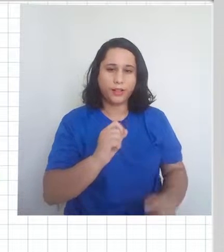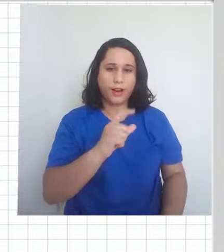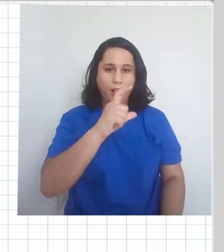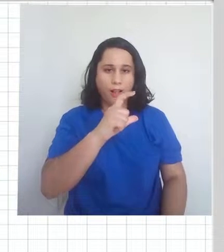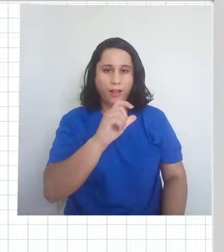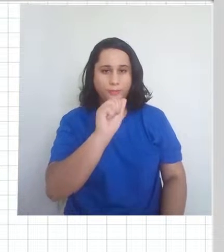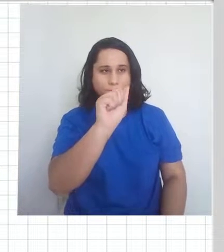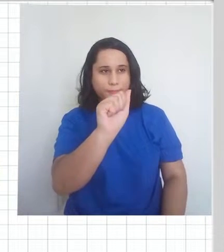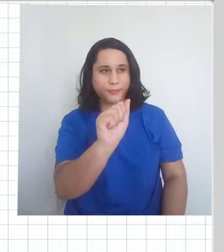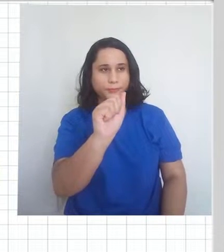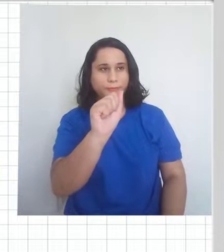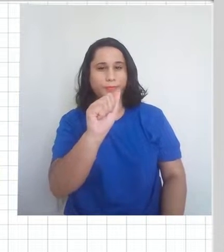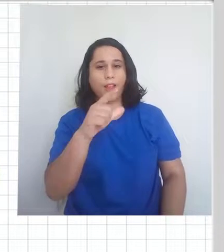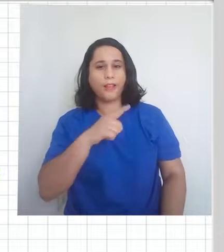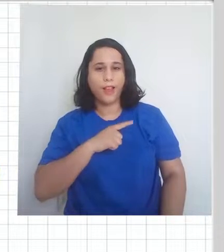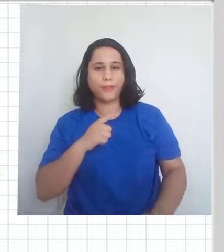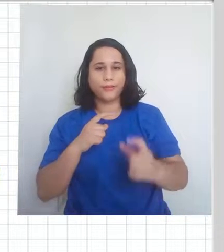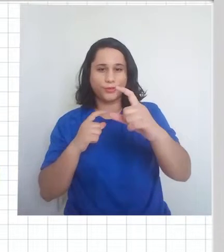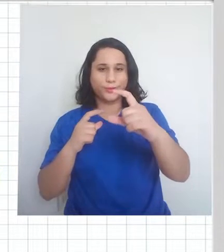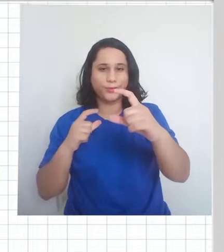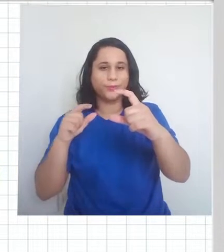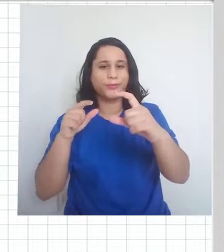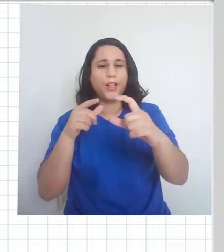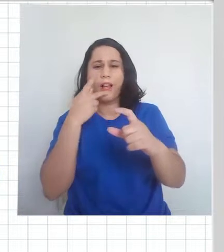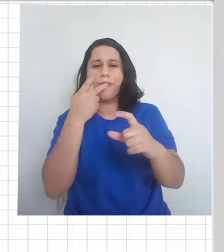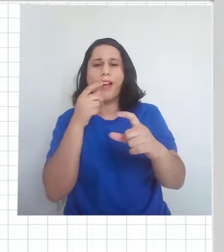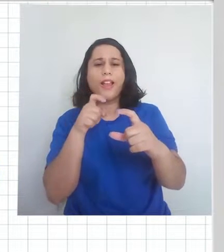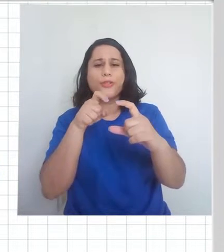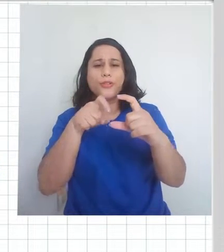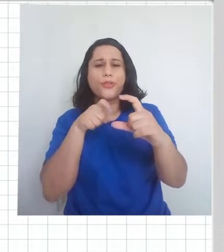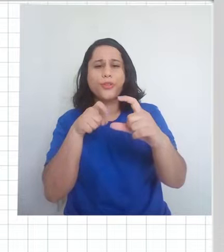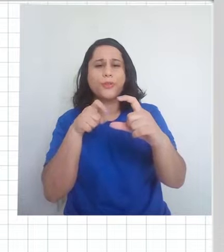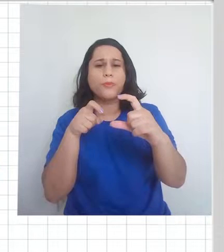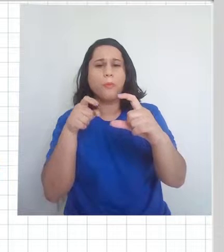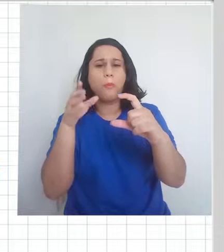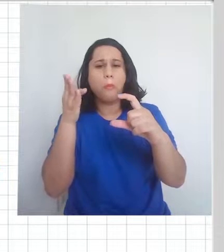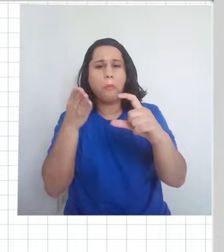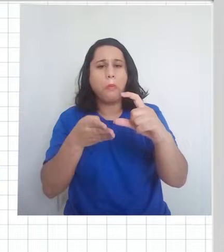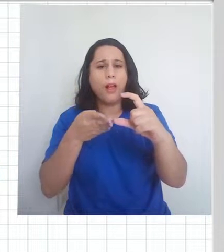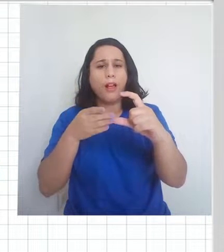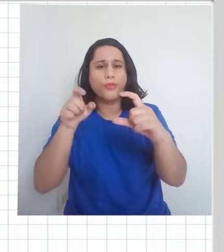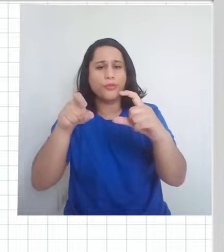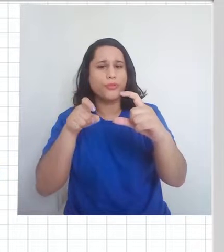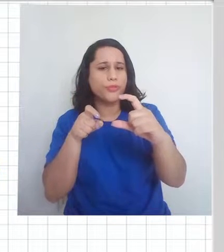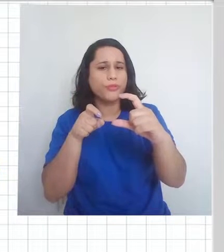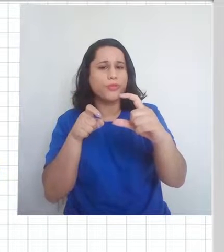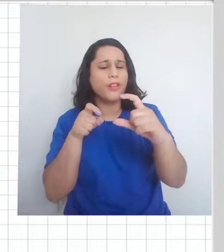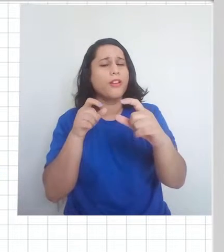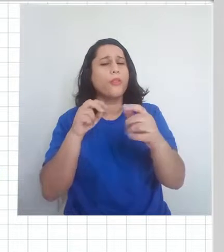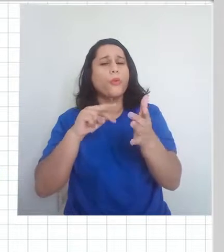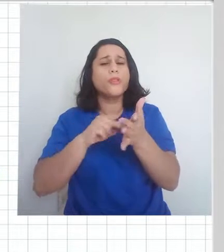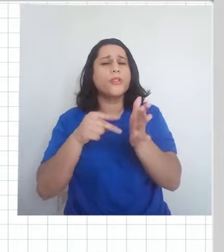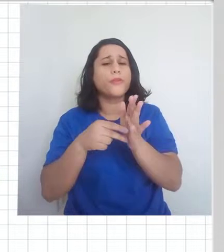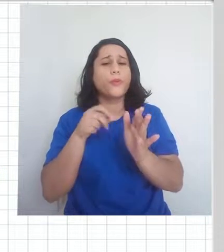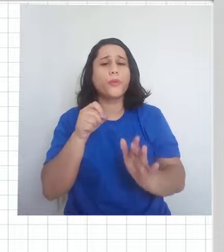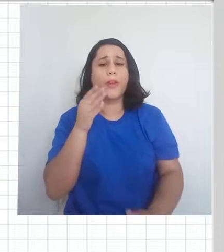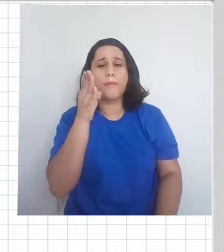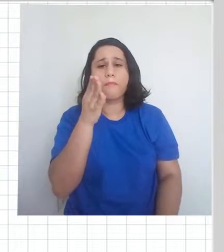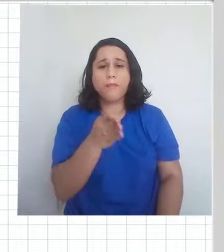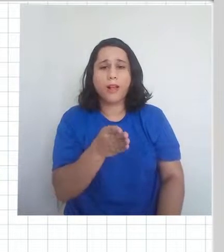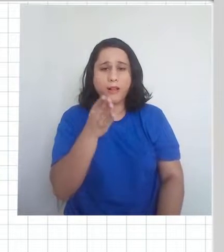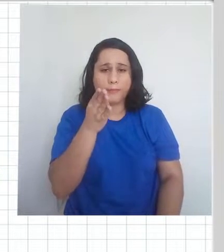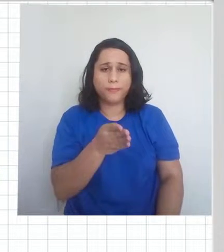chave. Aí eu vou ler o seguinte, eu leio o elemento X. Essa barrinha que vocês estão vendo